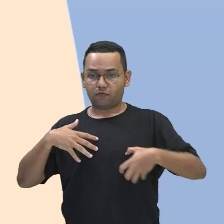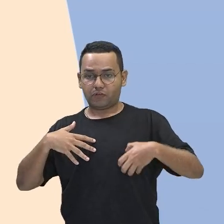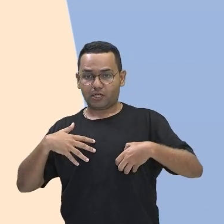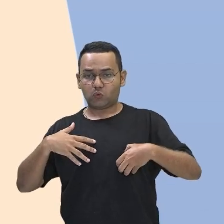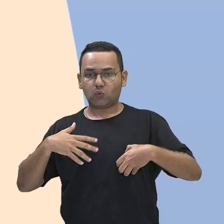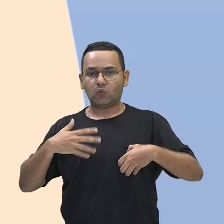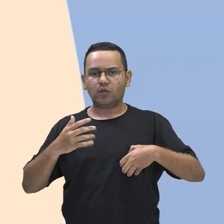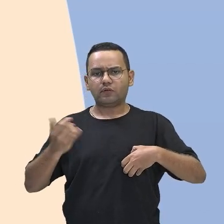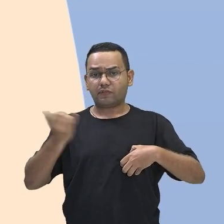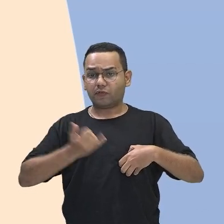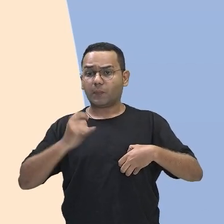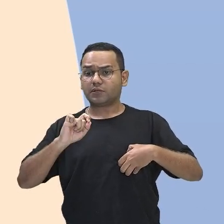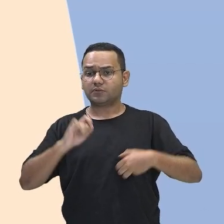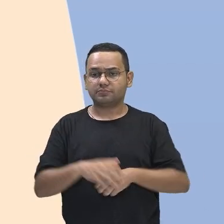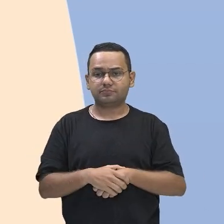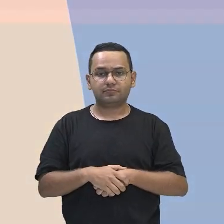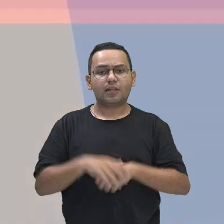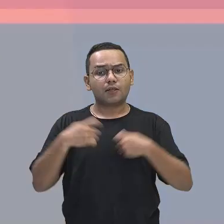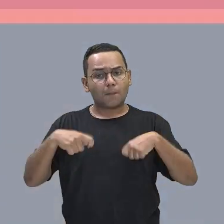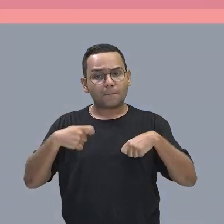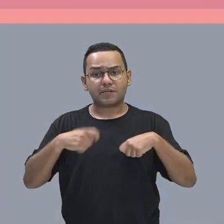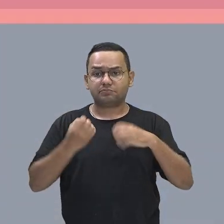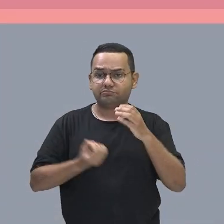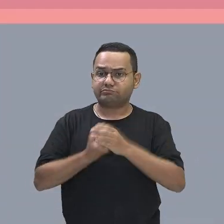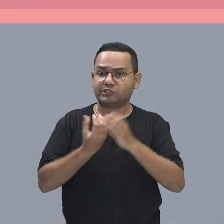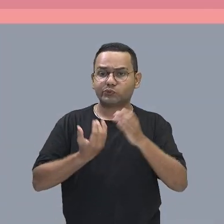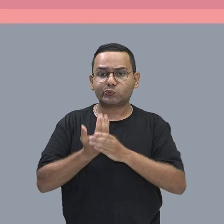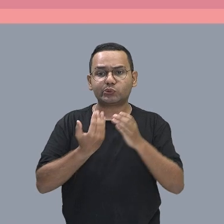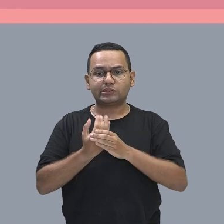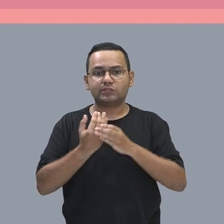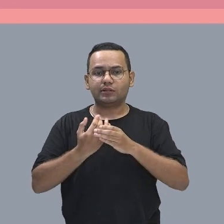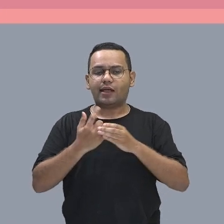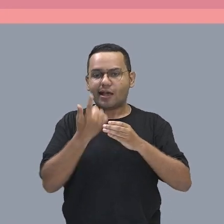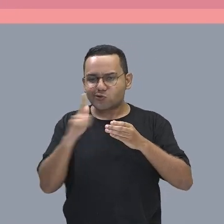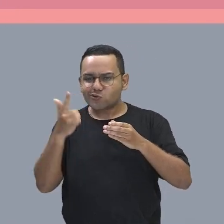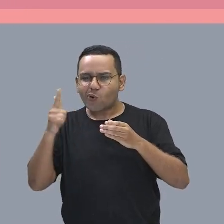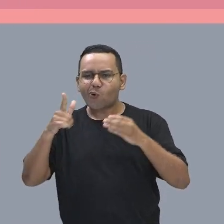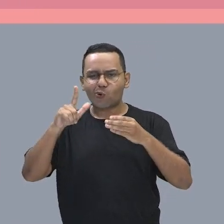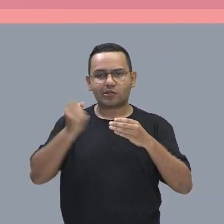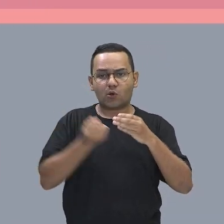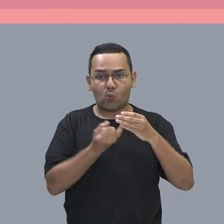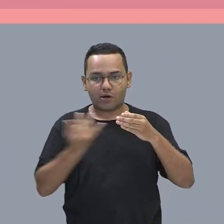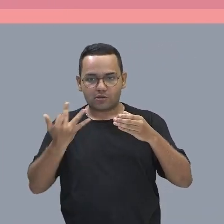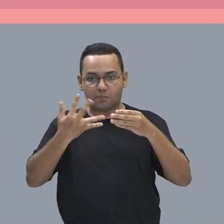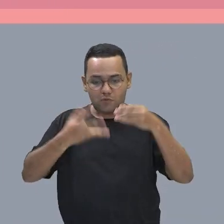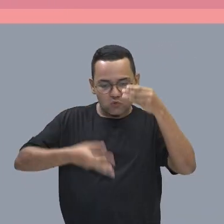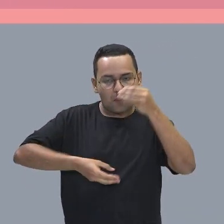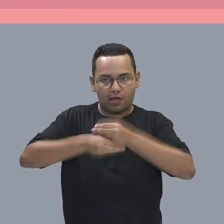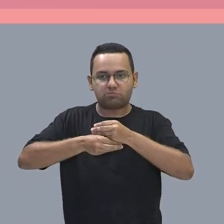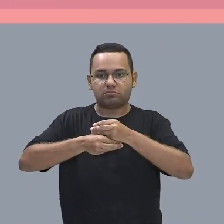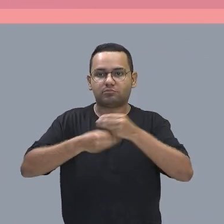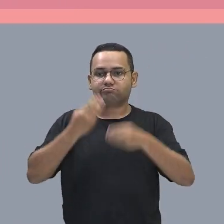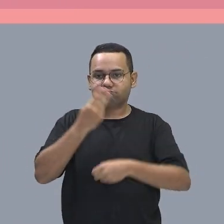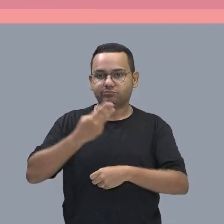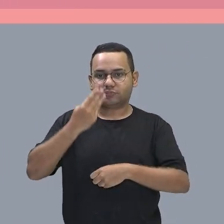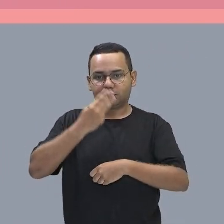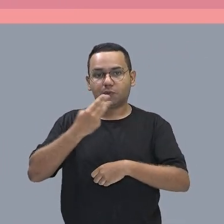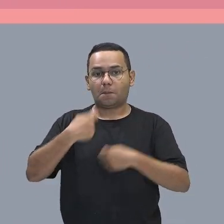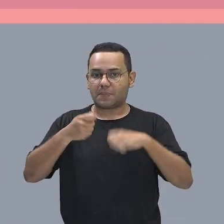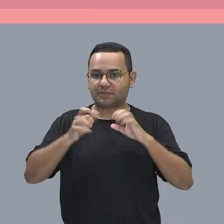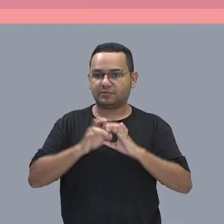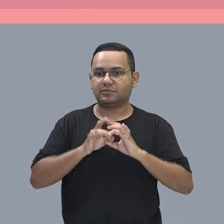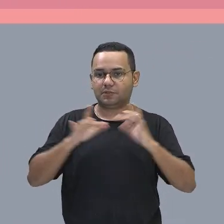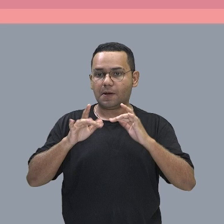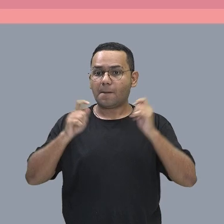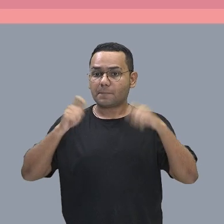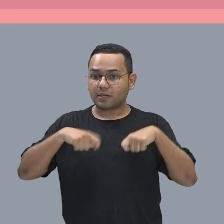para o fígado. Fígado, eu preciso que você libere suas reservas de açúcar. O meninozinho está com fome, precisa liberar açúcar no sangue